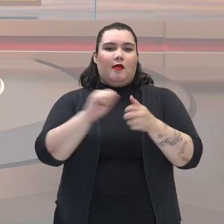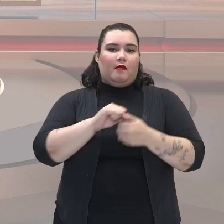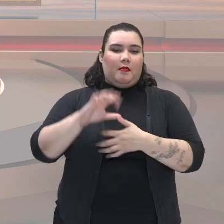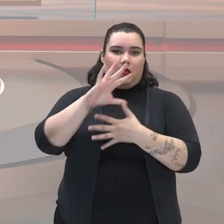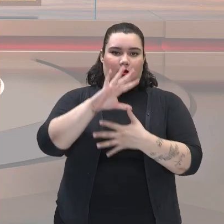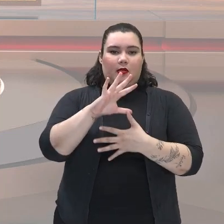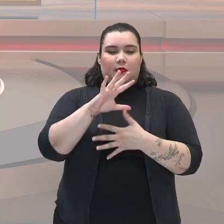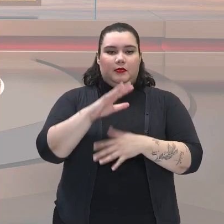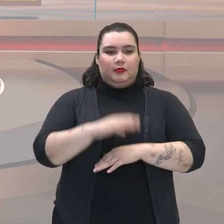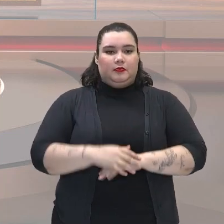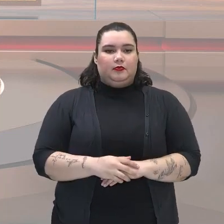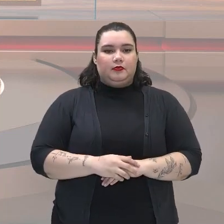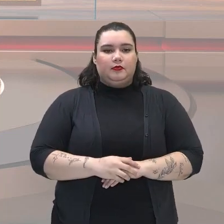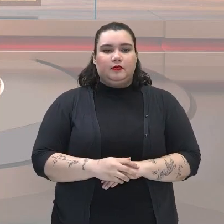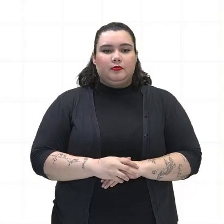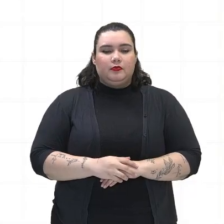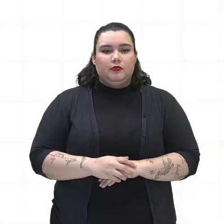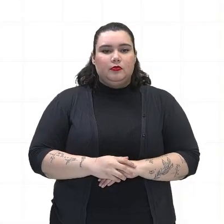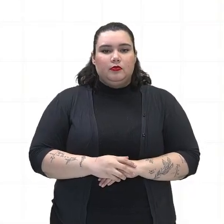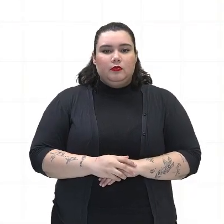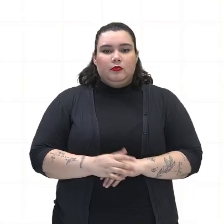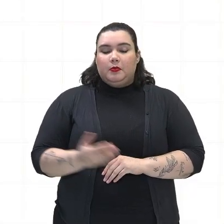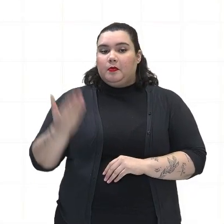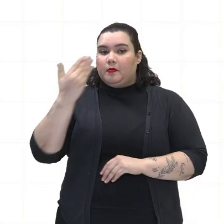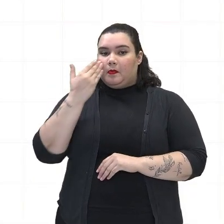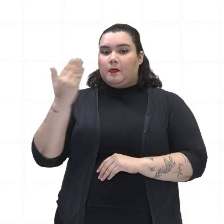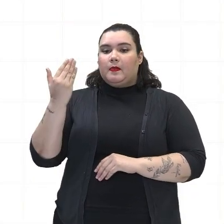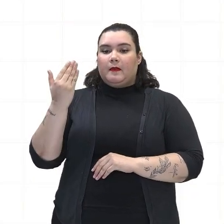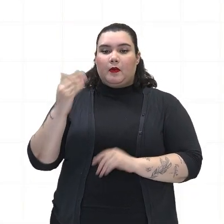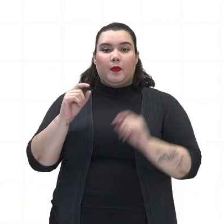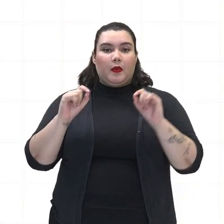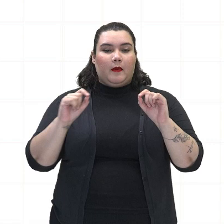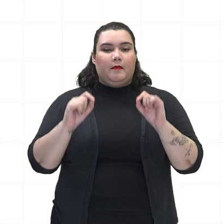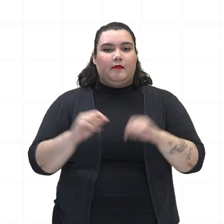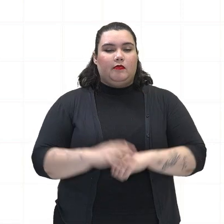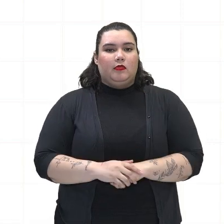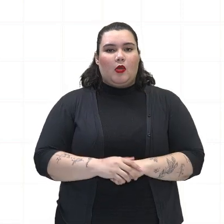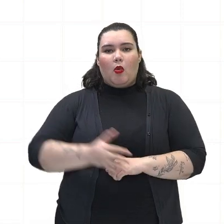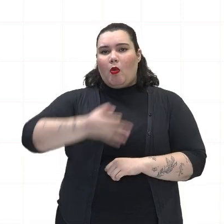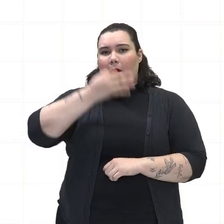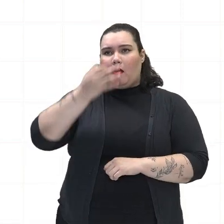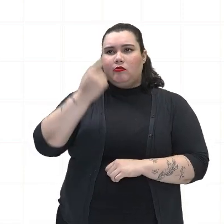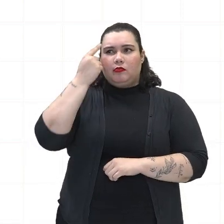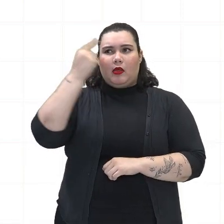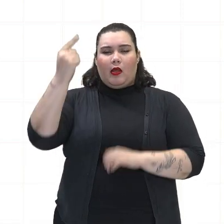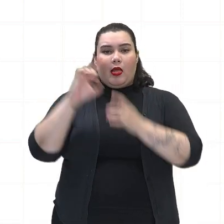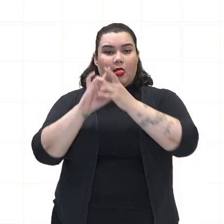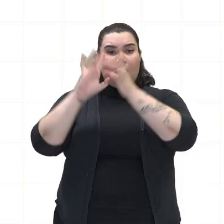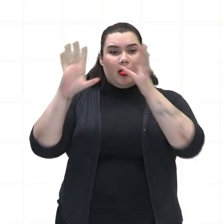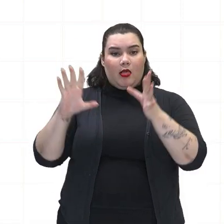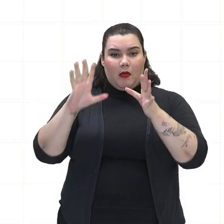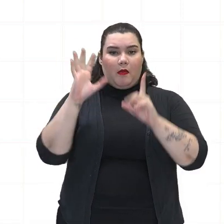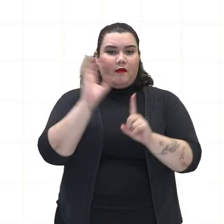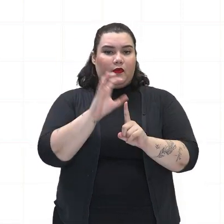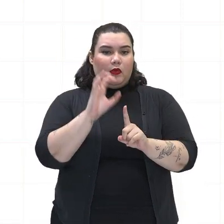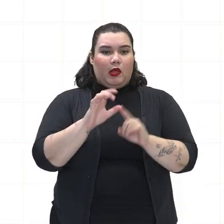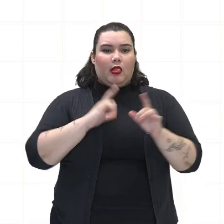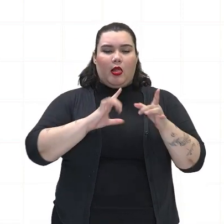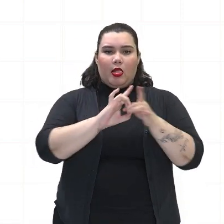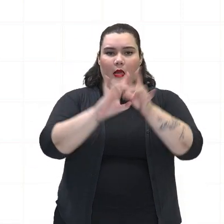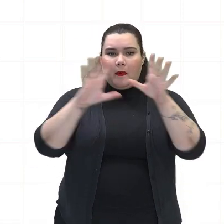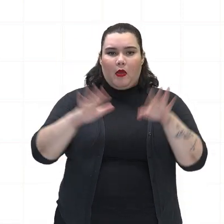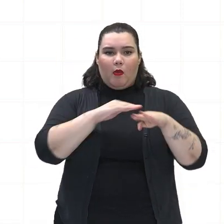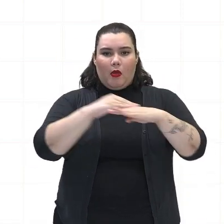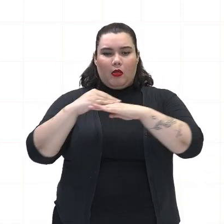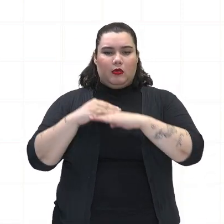momento. Influência das ideias liberais, vamos verificar? As ideias de liberdade e igualdade influenciaram a formação das